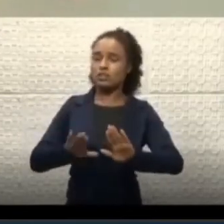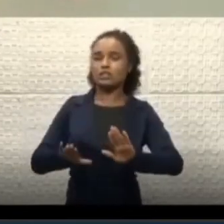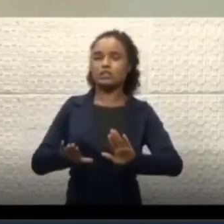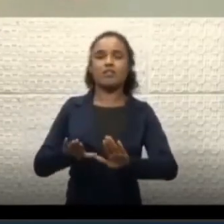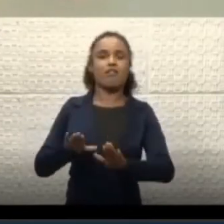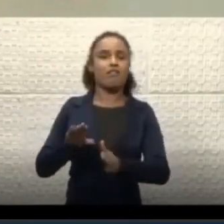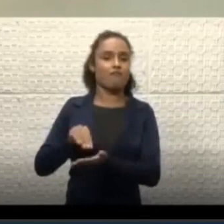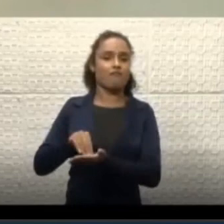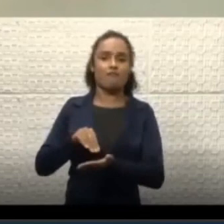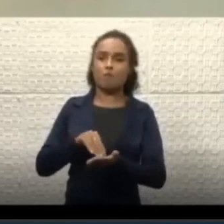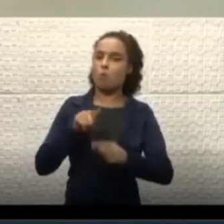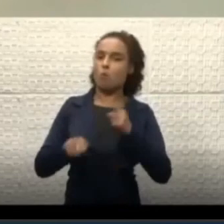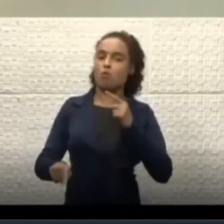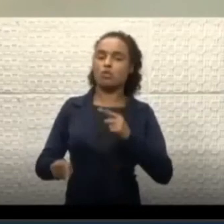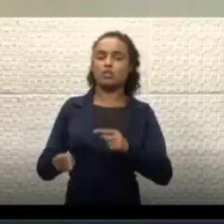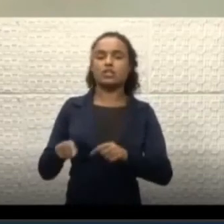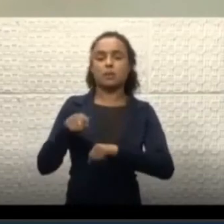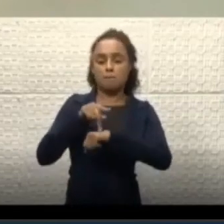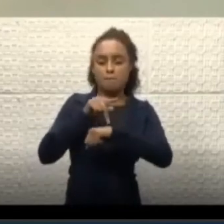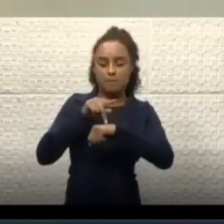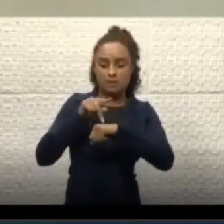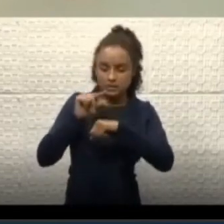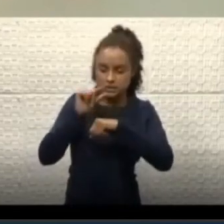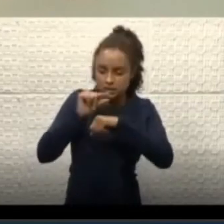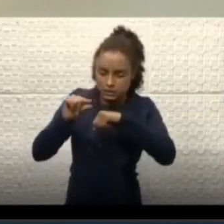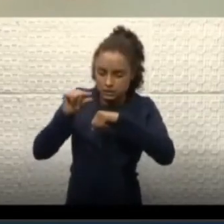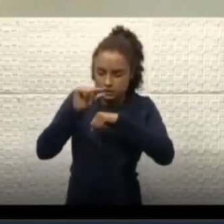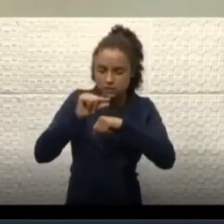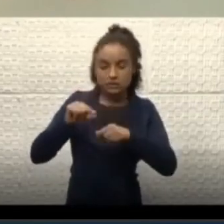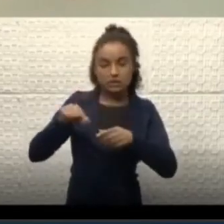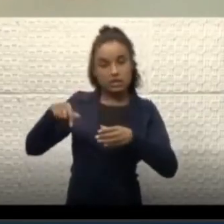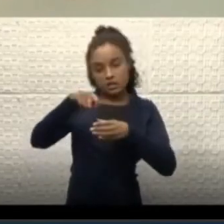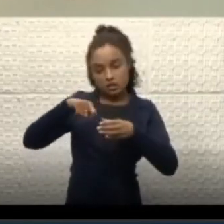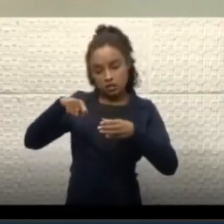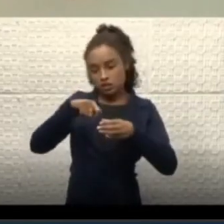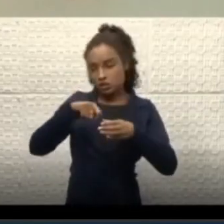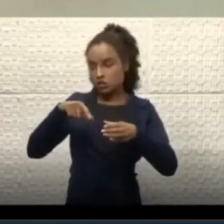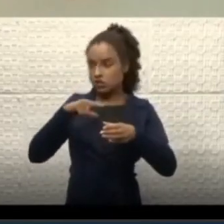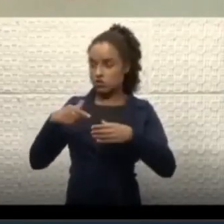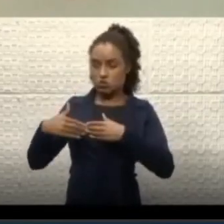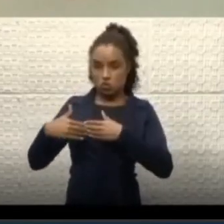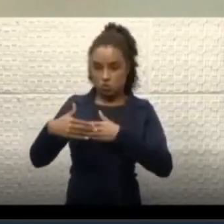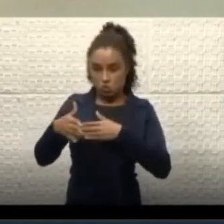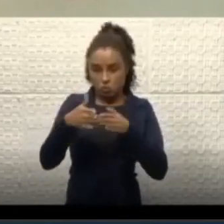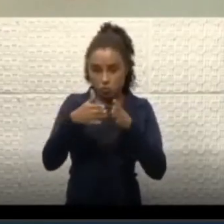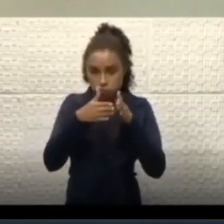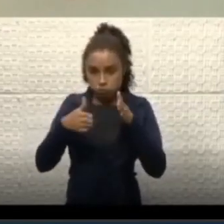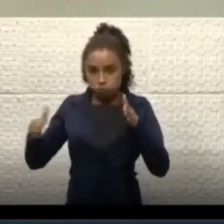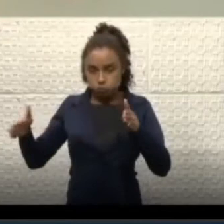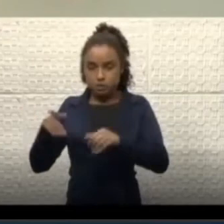restos de material no fundo do becker. Então eu adiantei aí o tempo